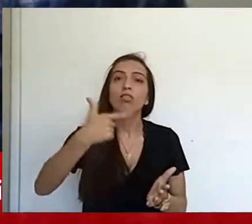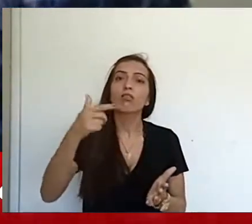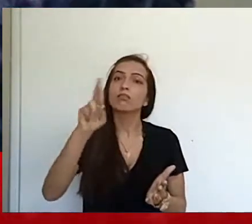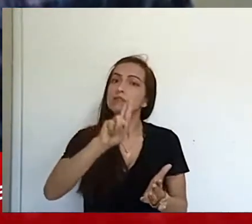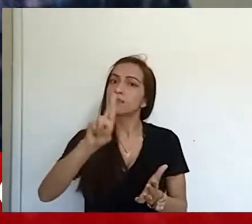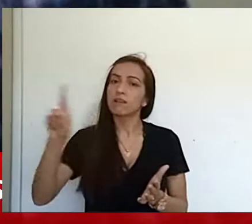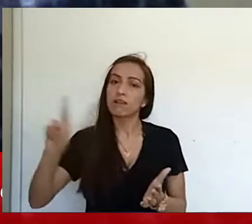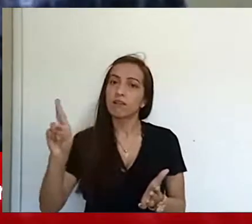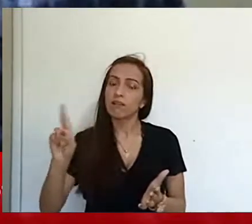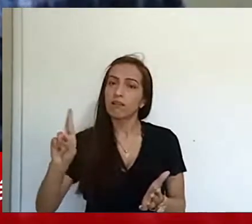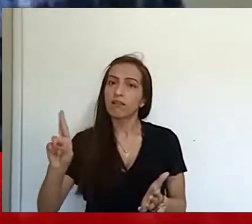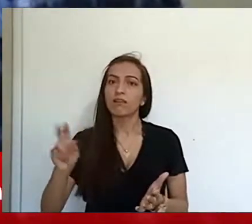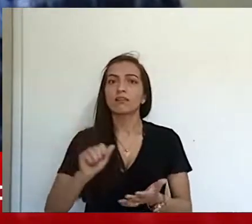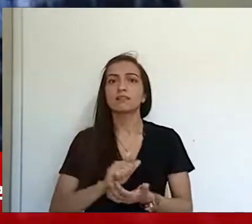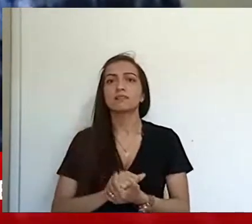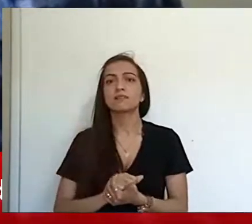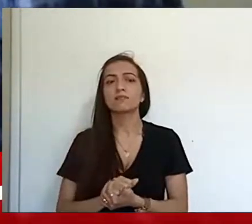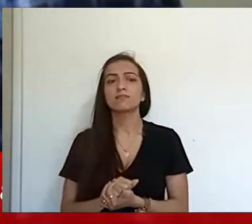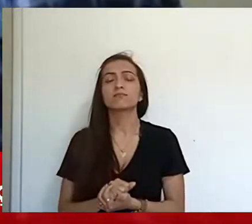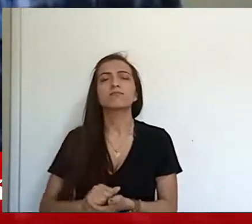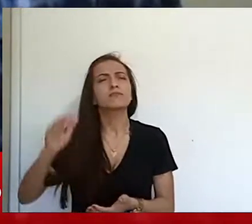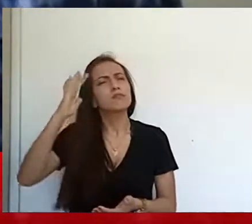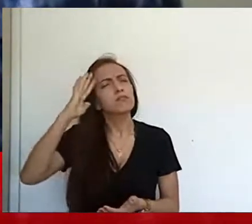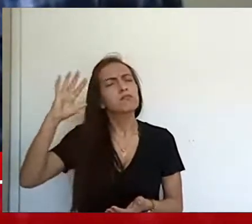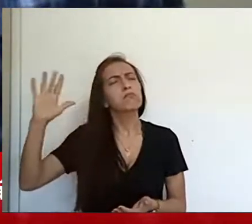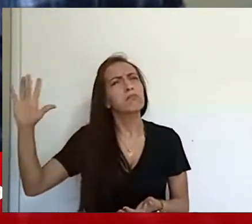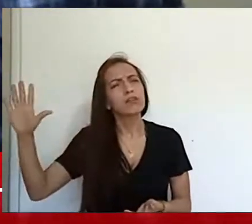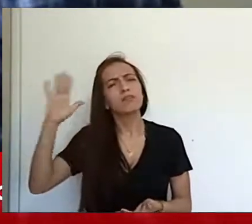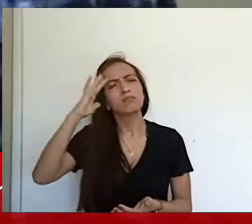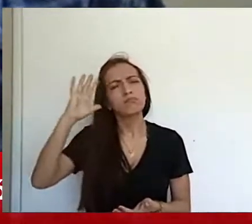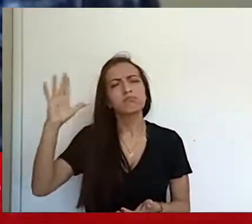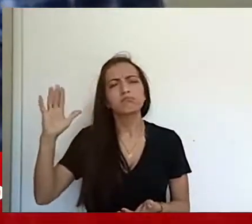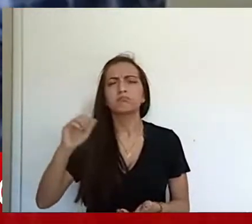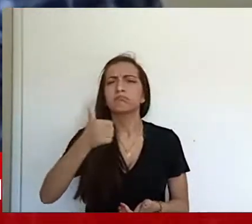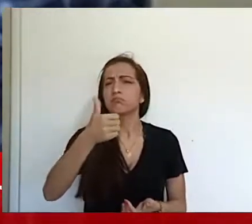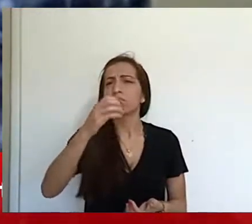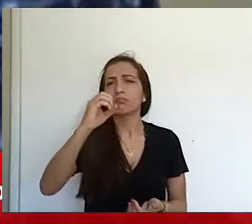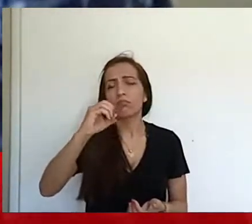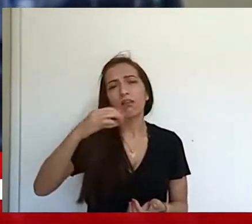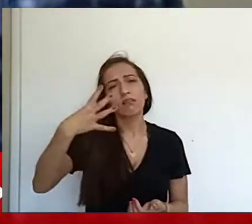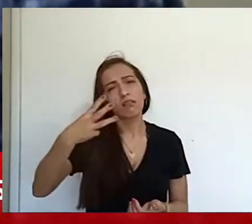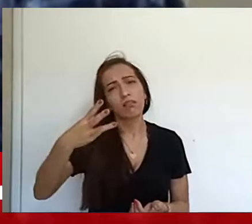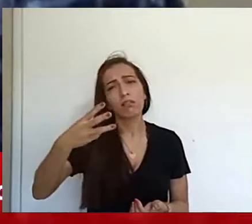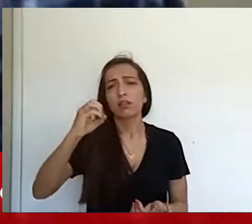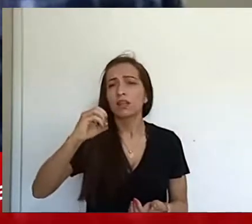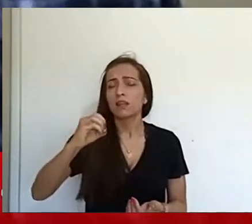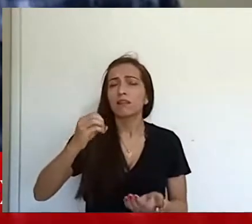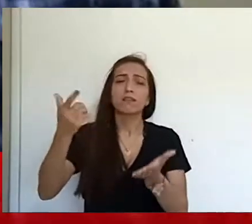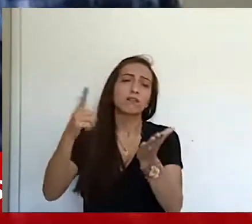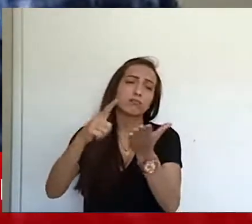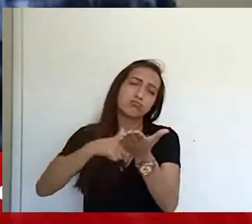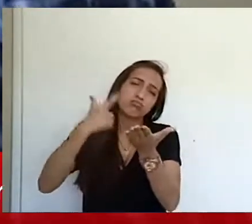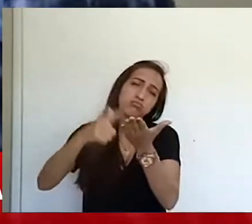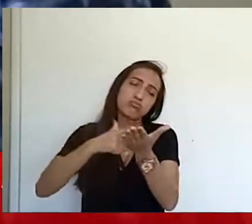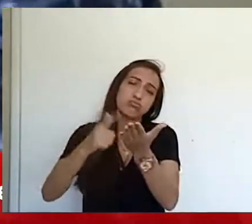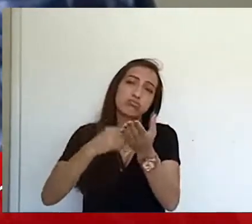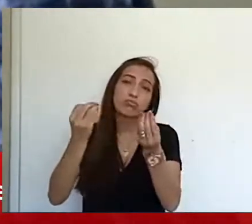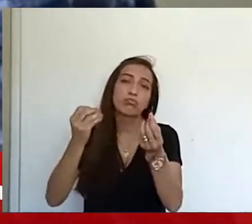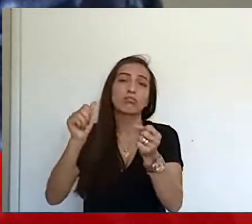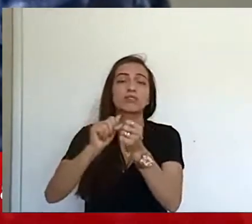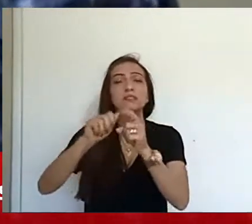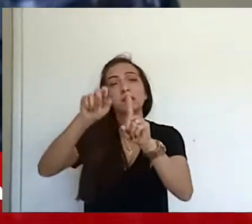atividade de 10 páginas ou 30 páginas para os estudantes, né, nesse período de um mês, por exemplo. Quanto iria gastar, né, para